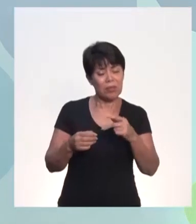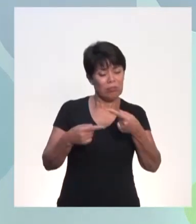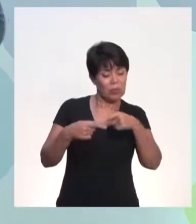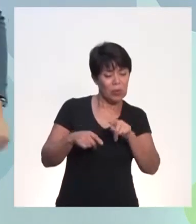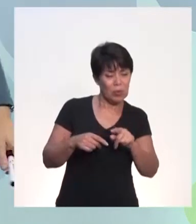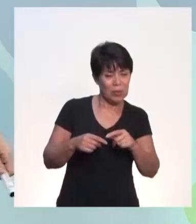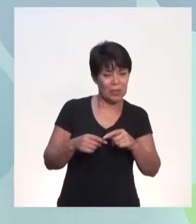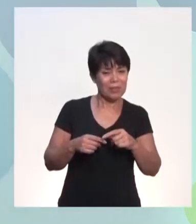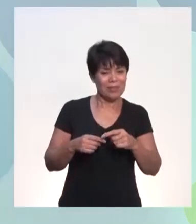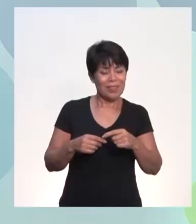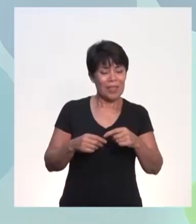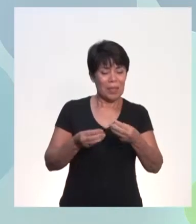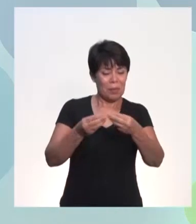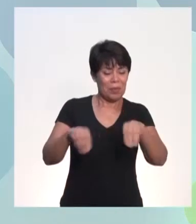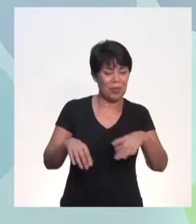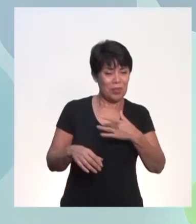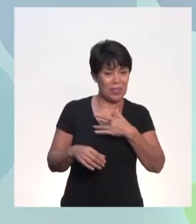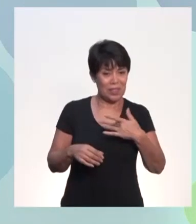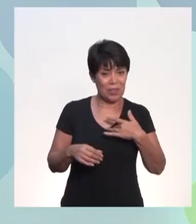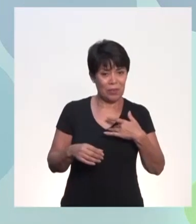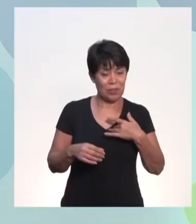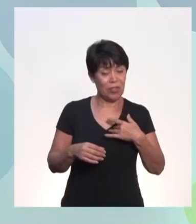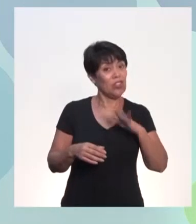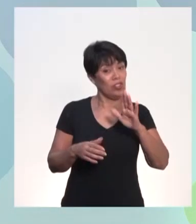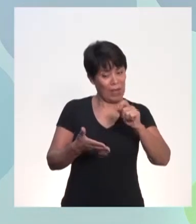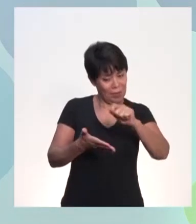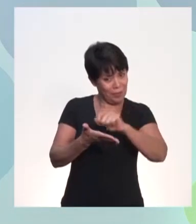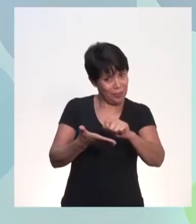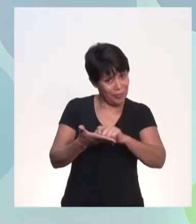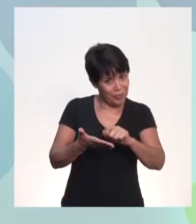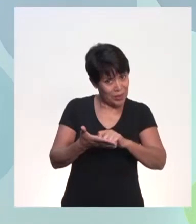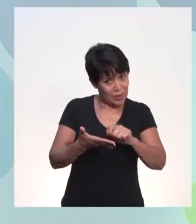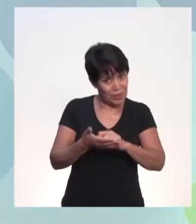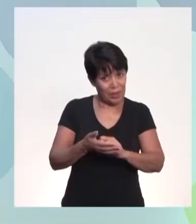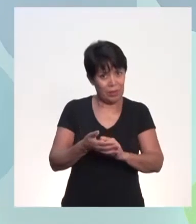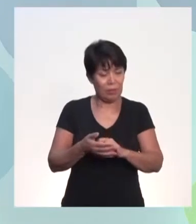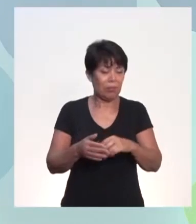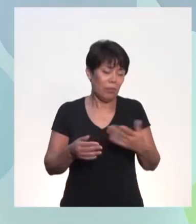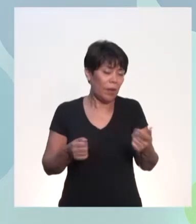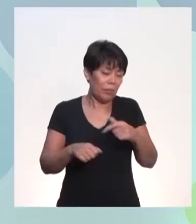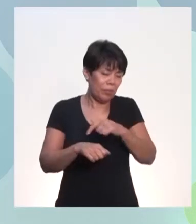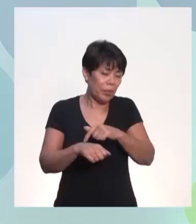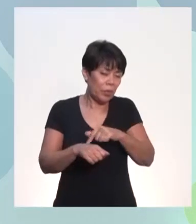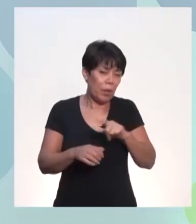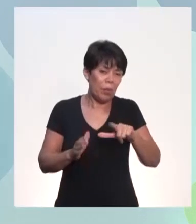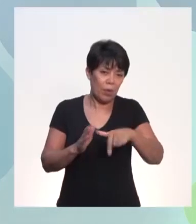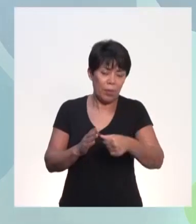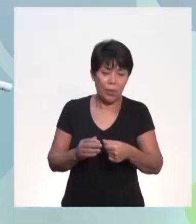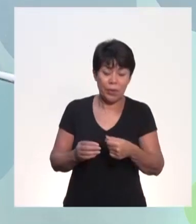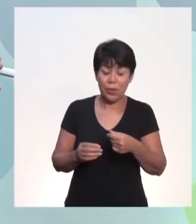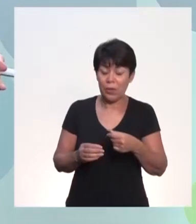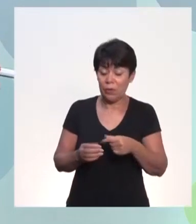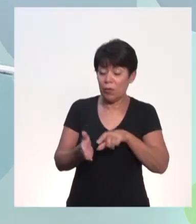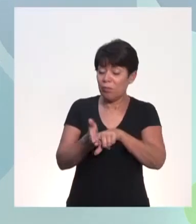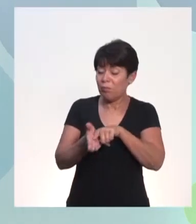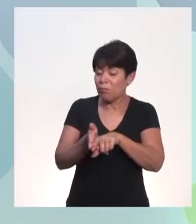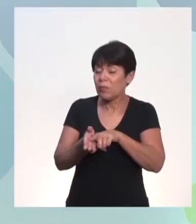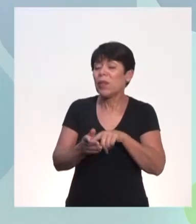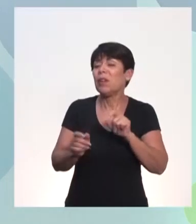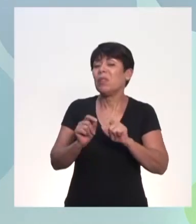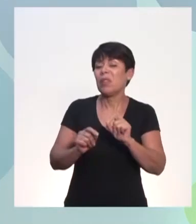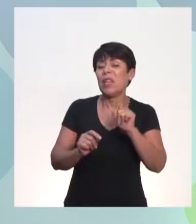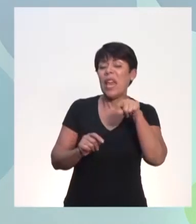combater. Fiz aqui a minha anotação. Em algum momento pertinente, eu vou procurar saber um pouco melhor o que isso